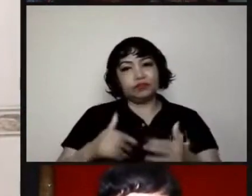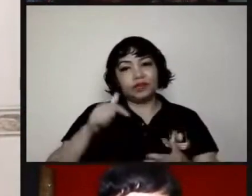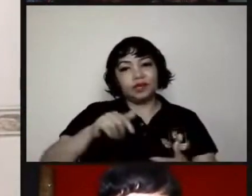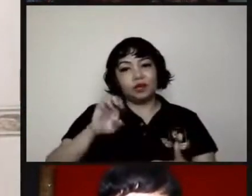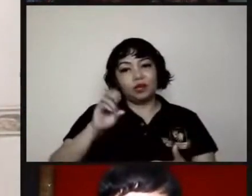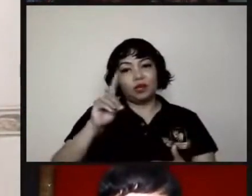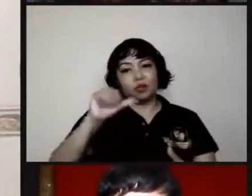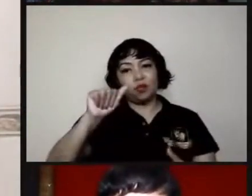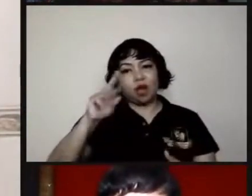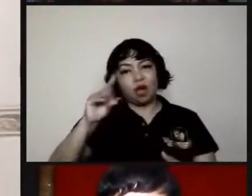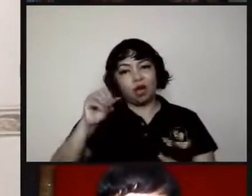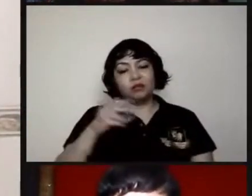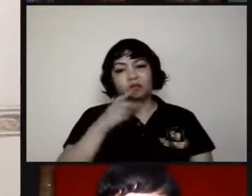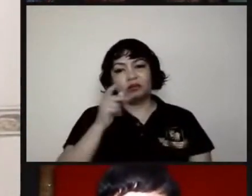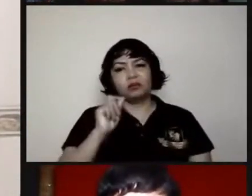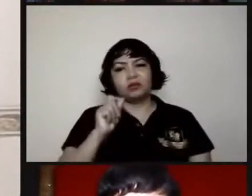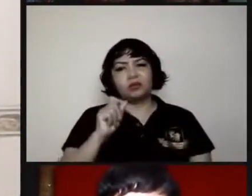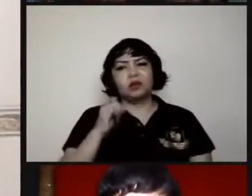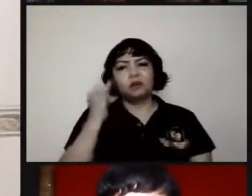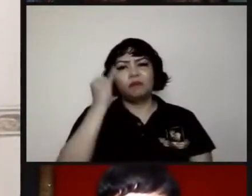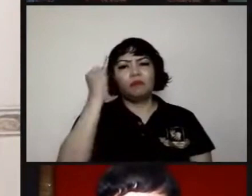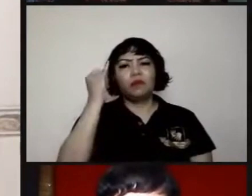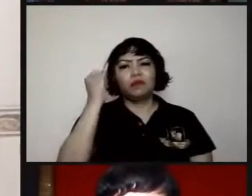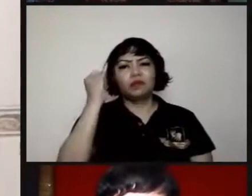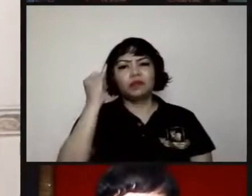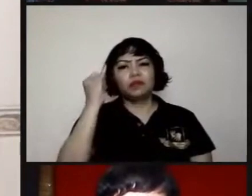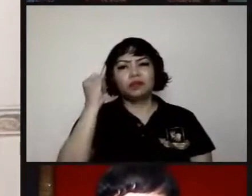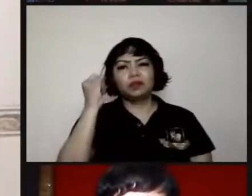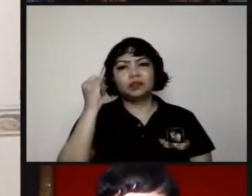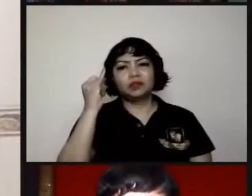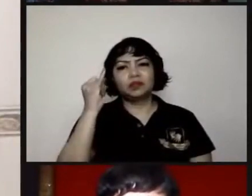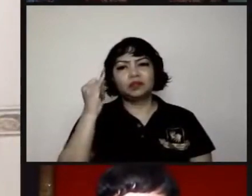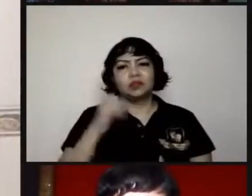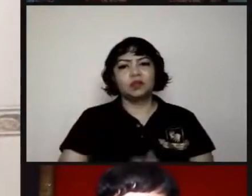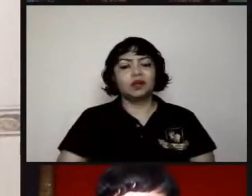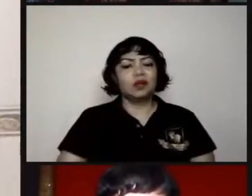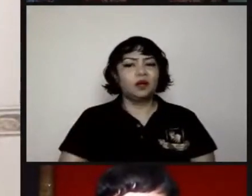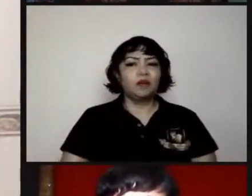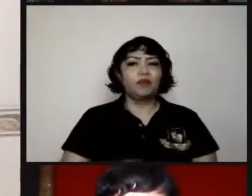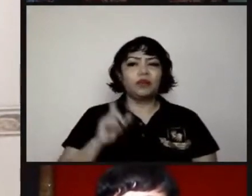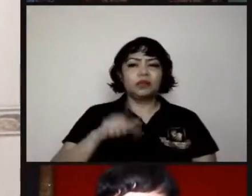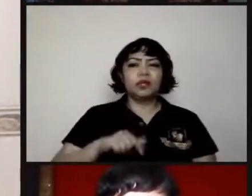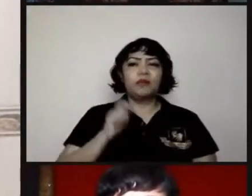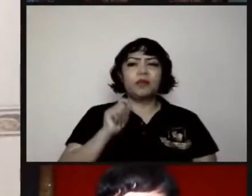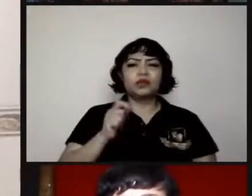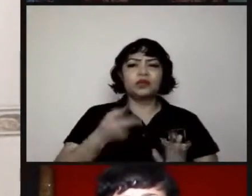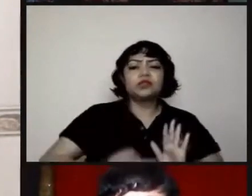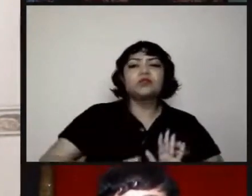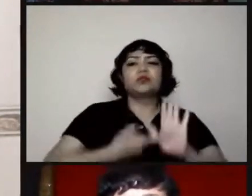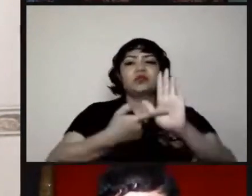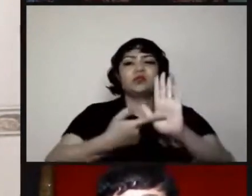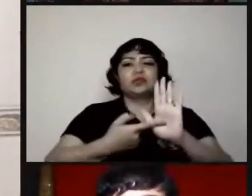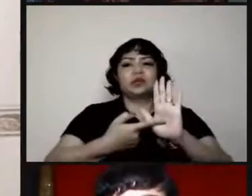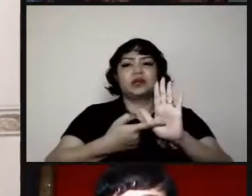olha, importante dar voz a nossas meninas e meninos. Temos muito para aprender com o olhar